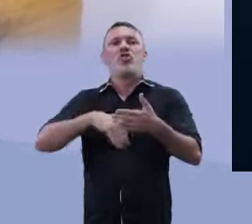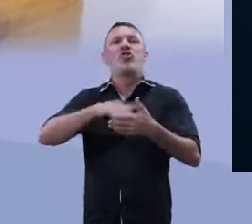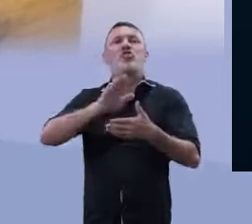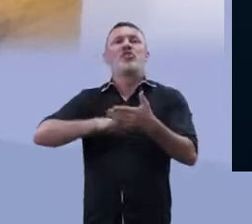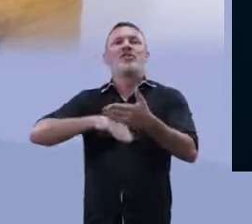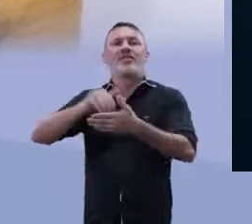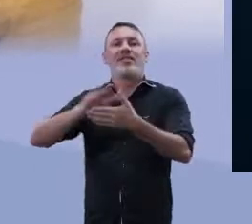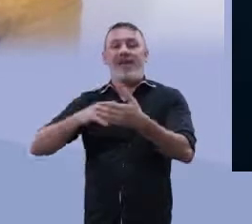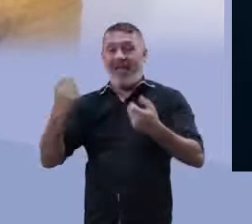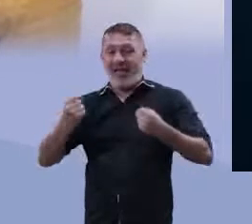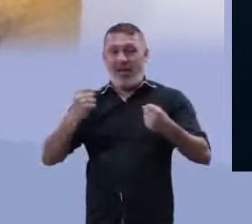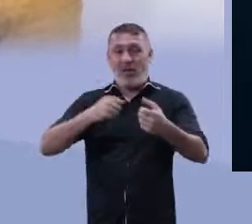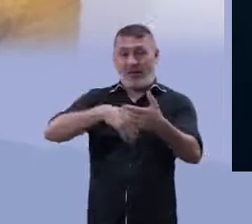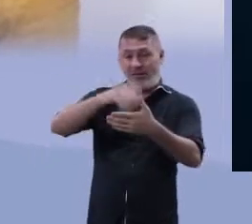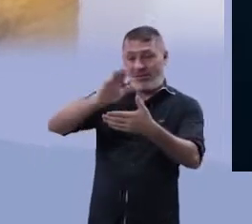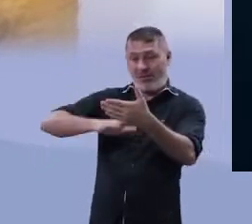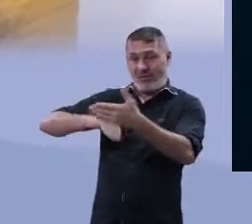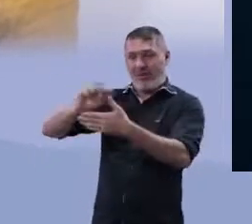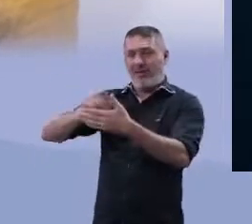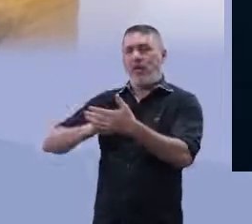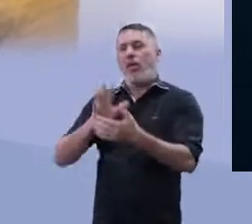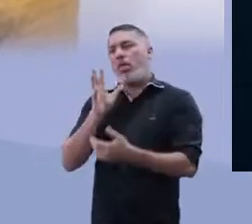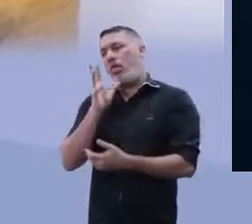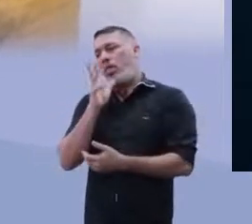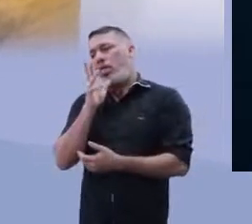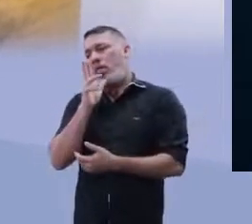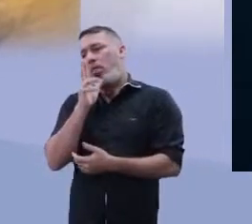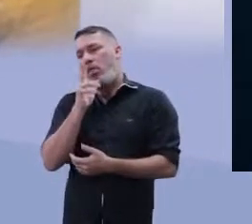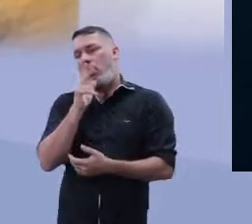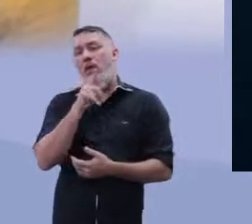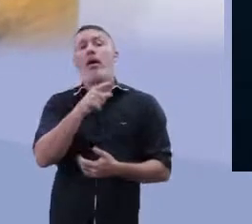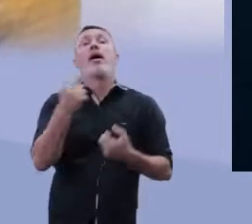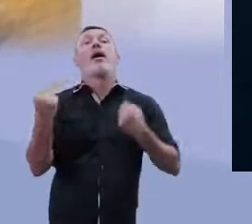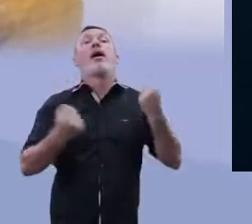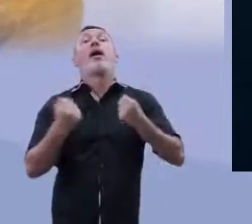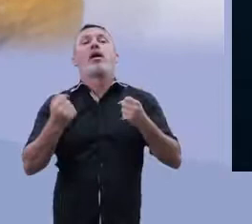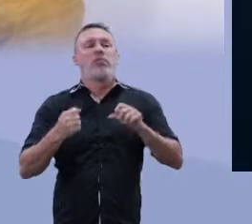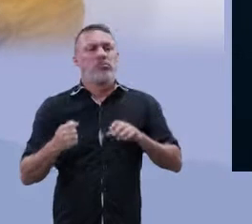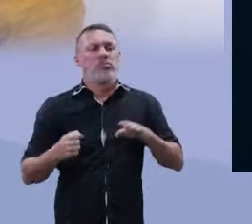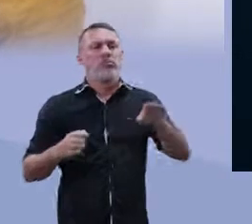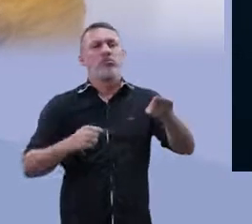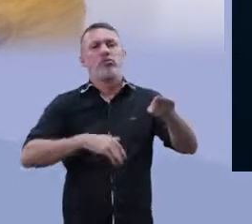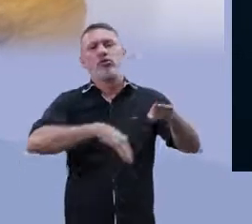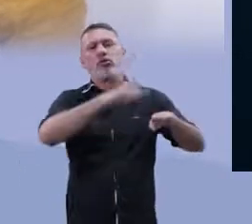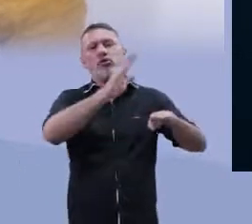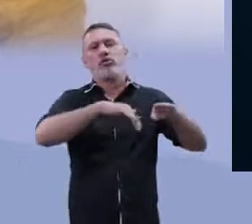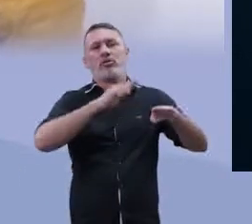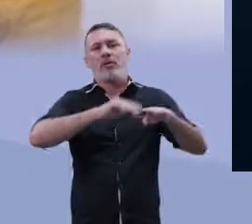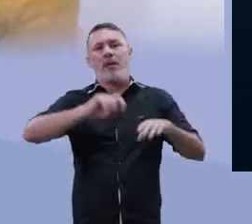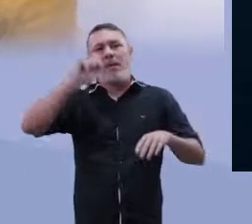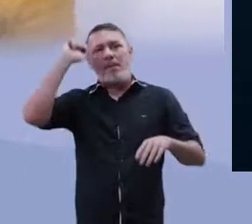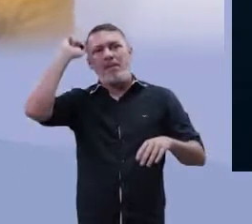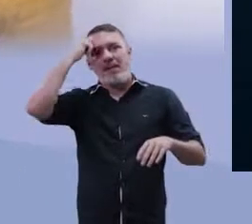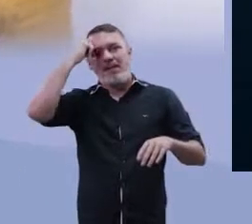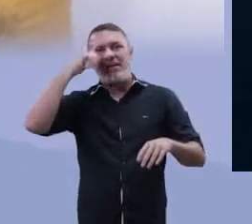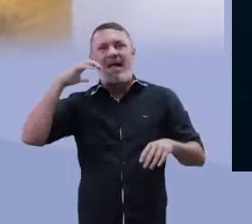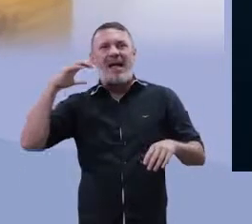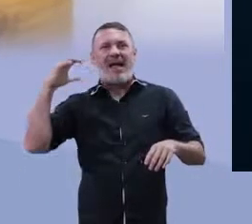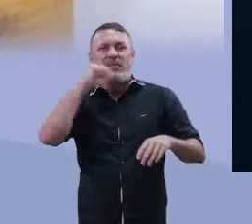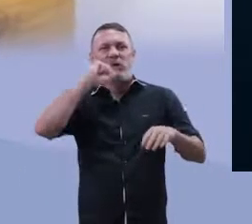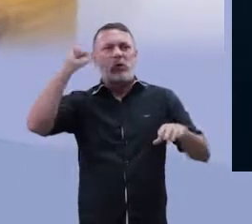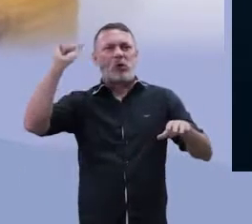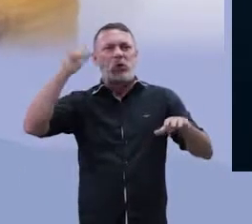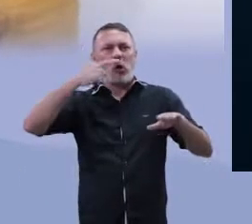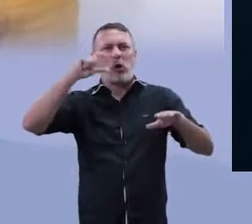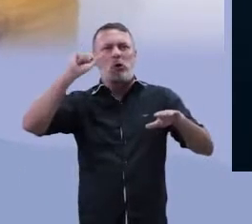tinta. E aí, quando eles faziam uso da tinta preta, e esse veículo era exposto ao sol para secar, o preto absorvendo mais radiação,